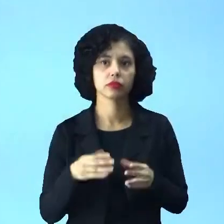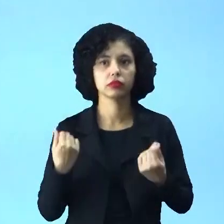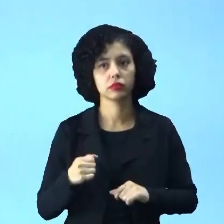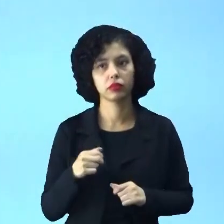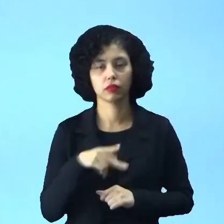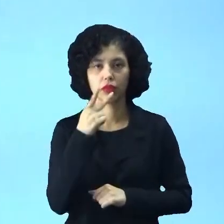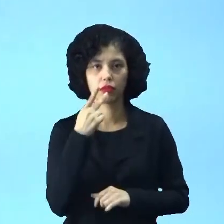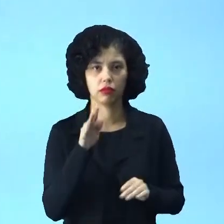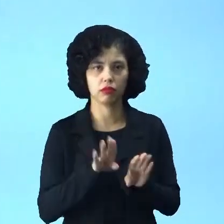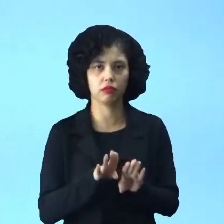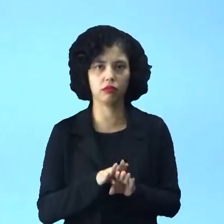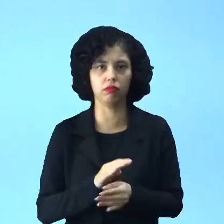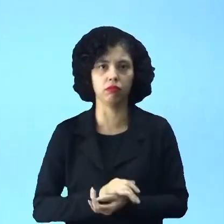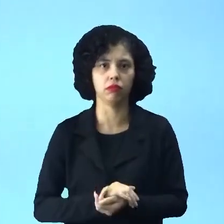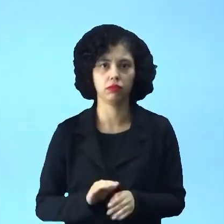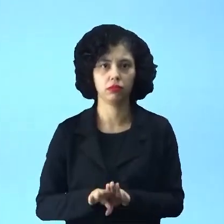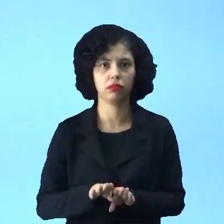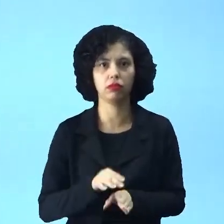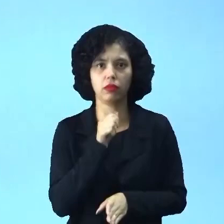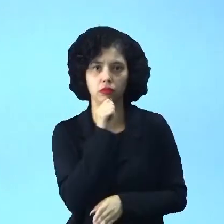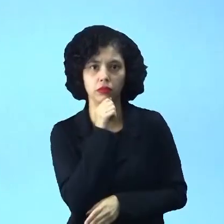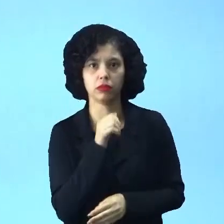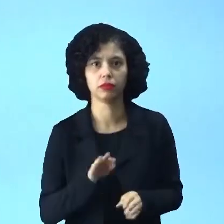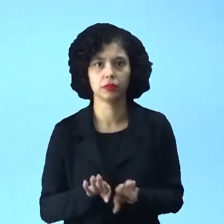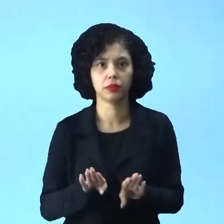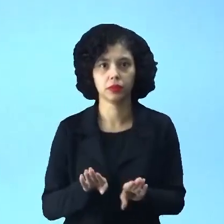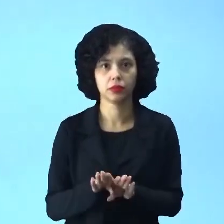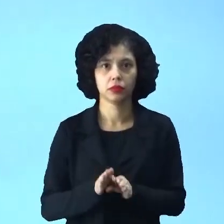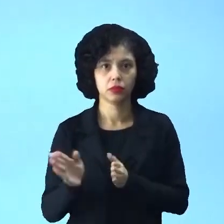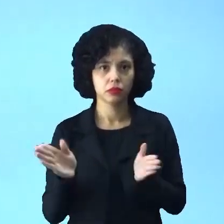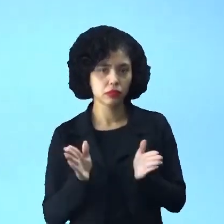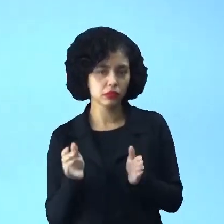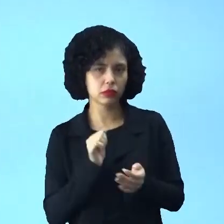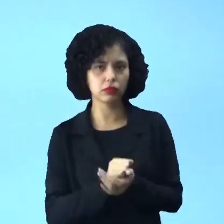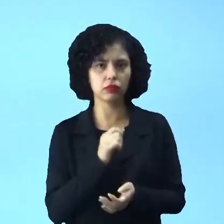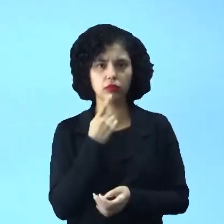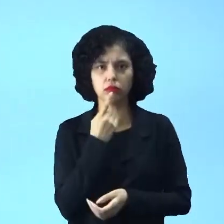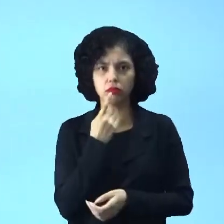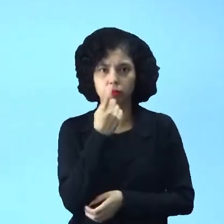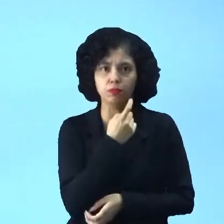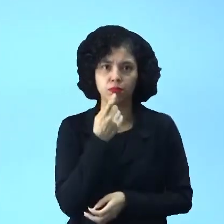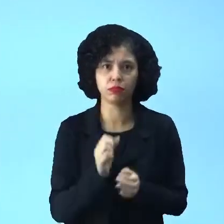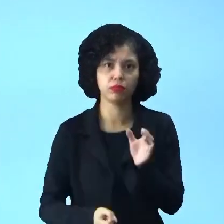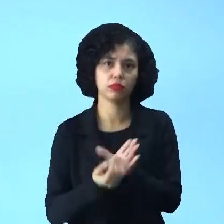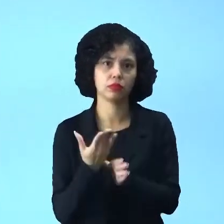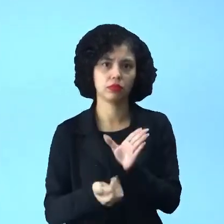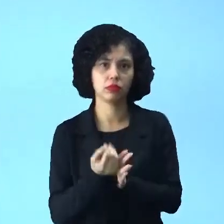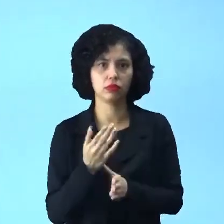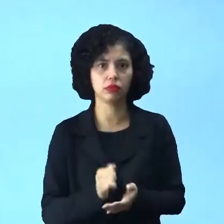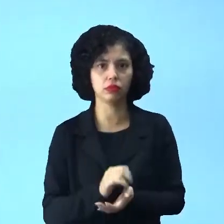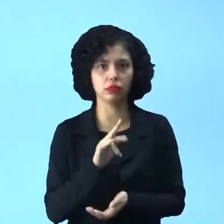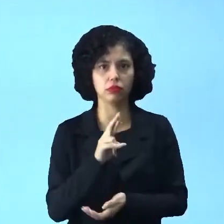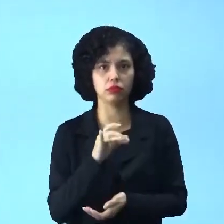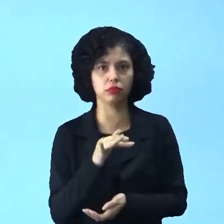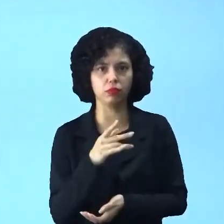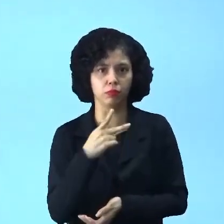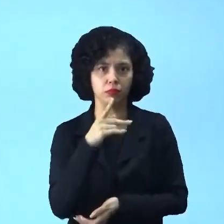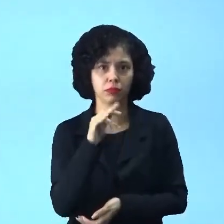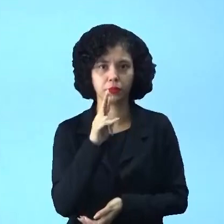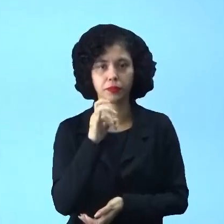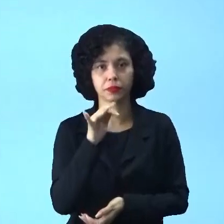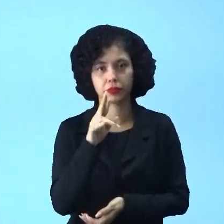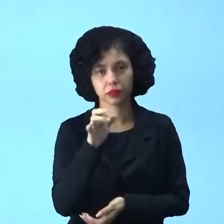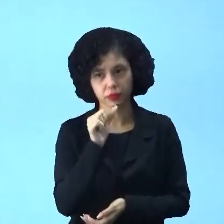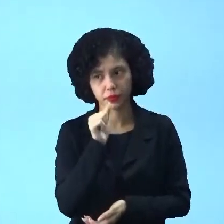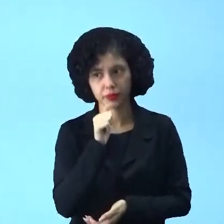também falarmos dessas glândulas acessórias, né? Que no caso nós temos aí as glândulas salivares, que produzem a saliva, nós temos o pâncreas, né, que tem